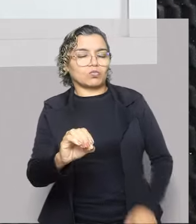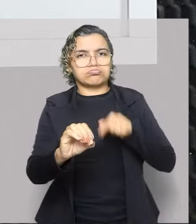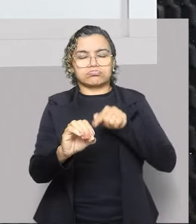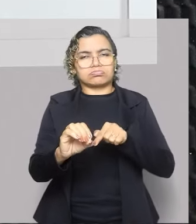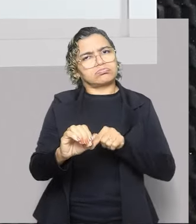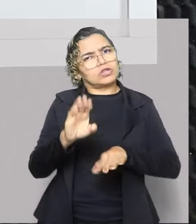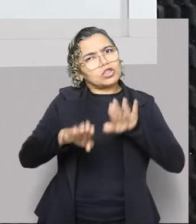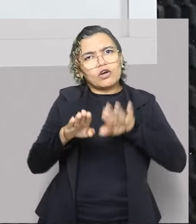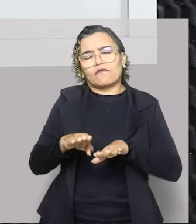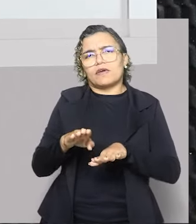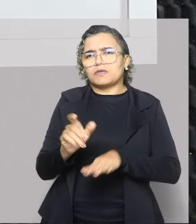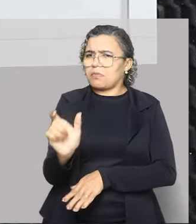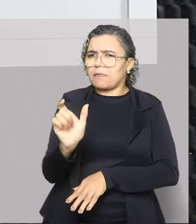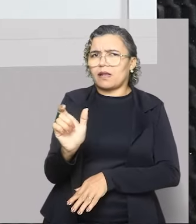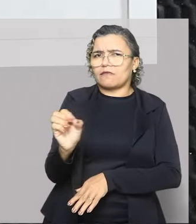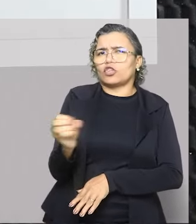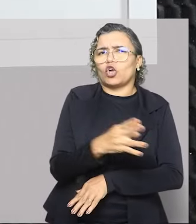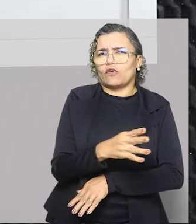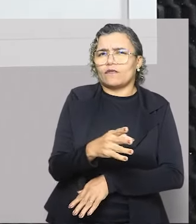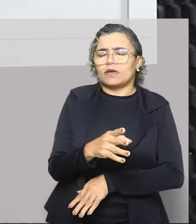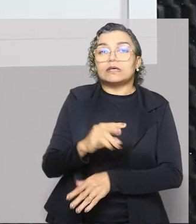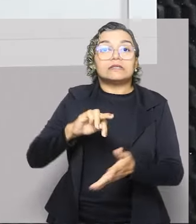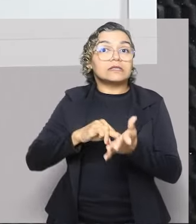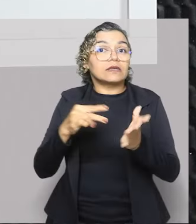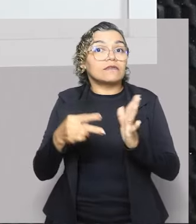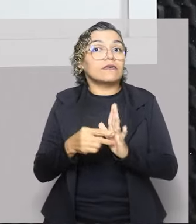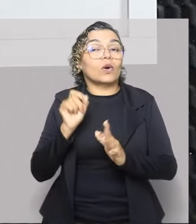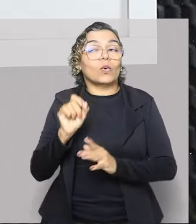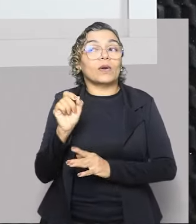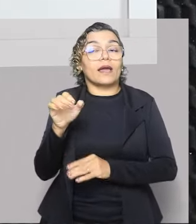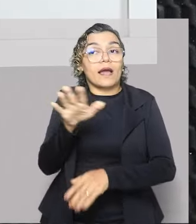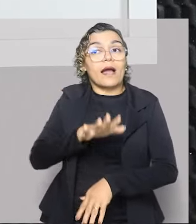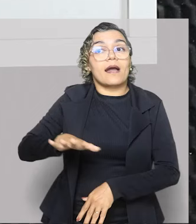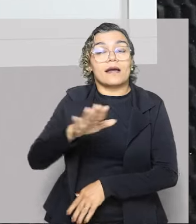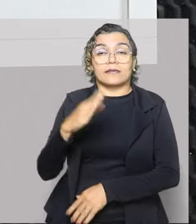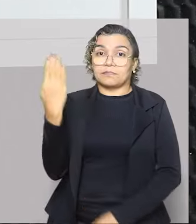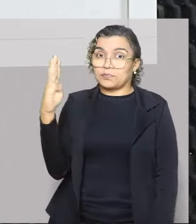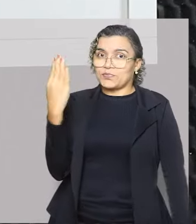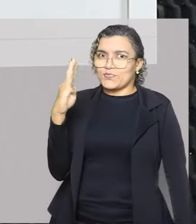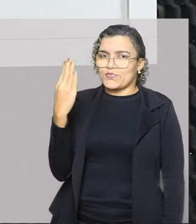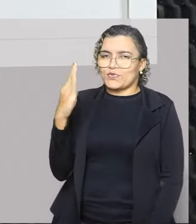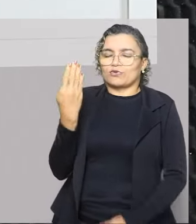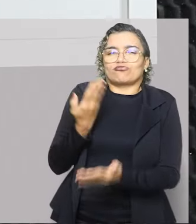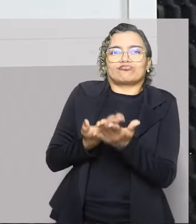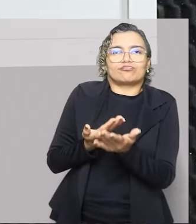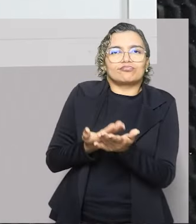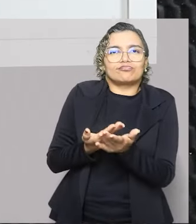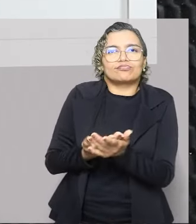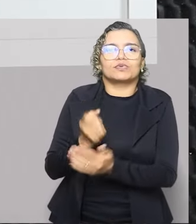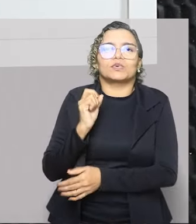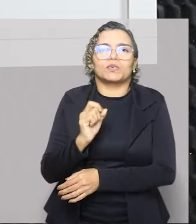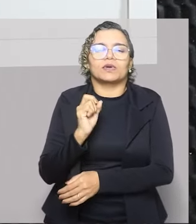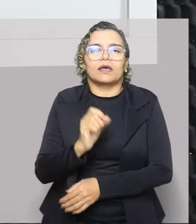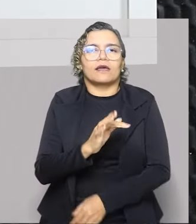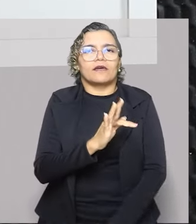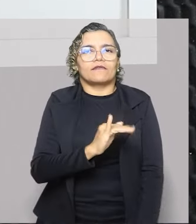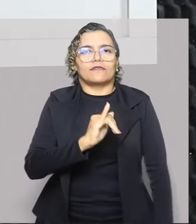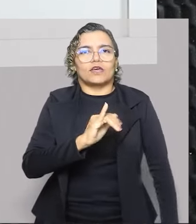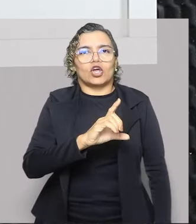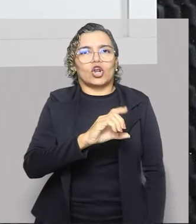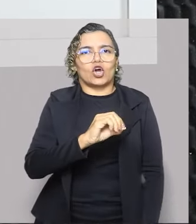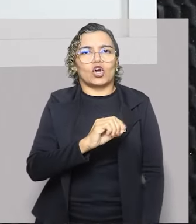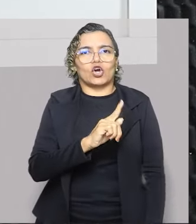Eh cladística gente é o ramo da biologia que estuda né ali a filogenia ou seja